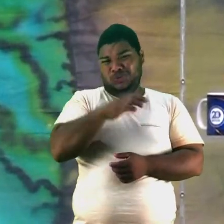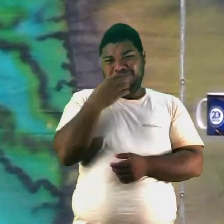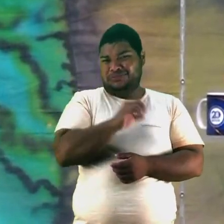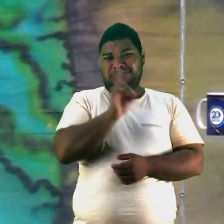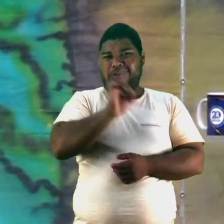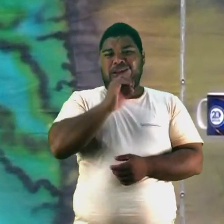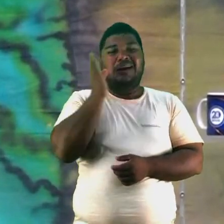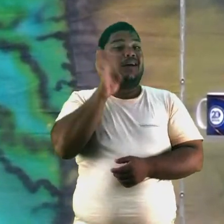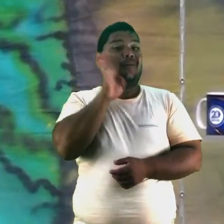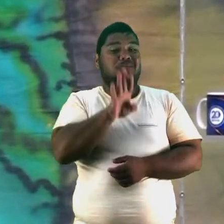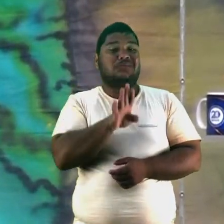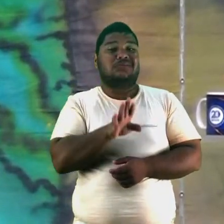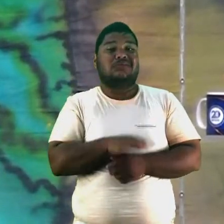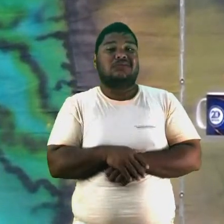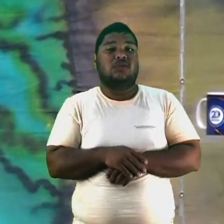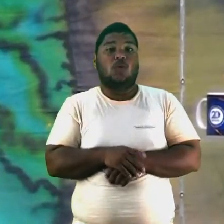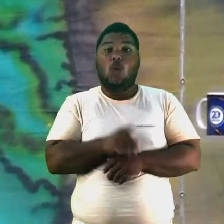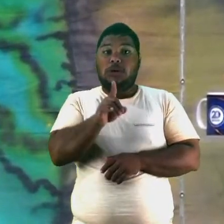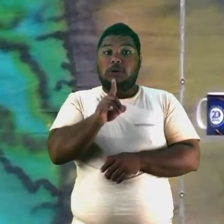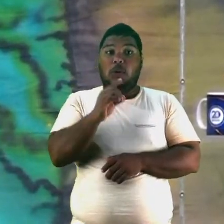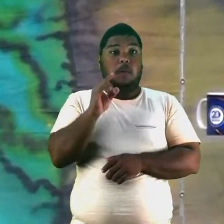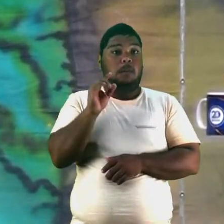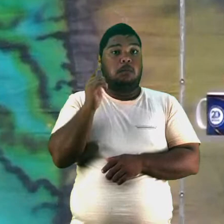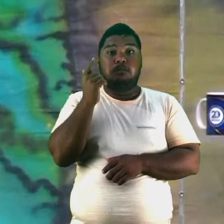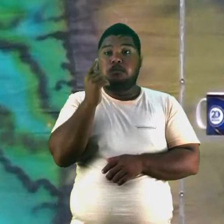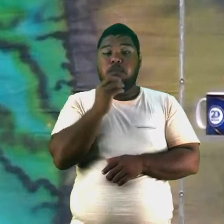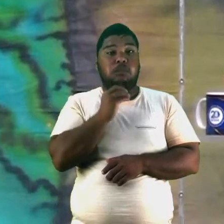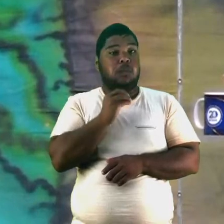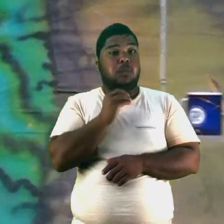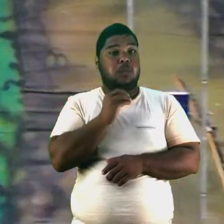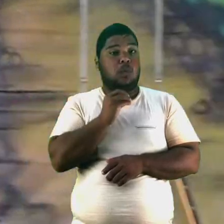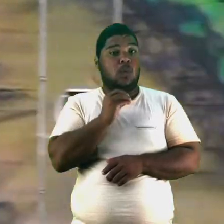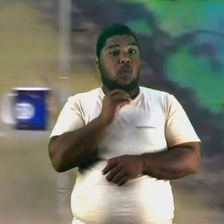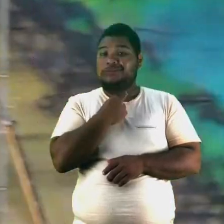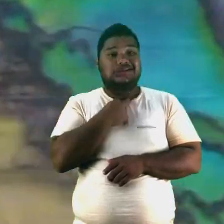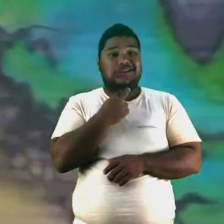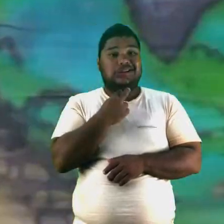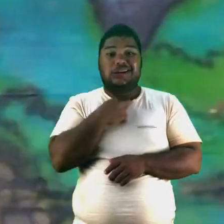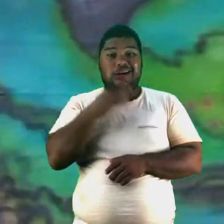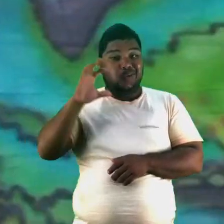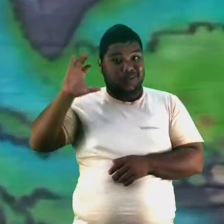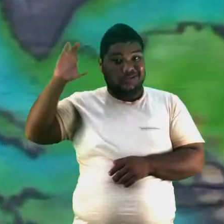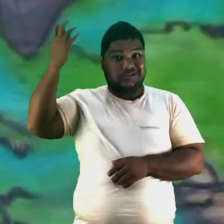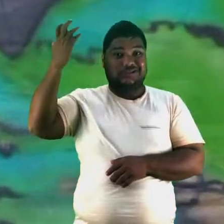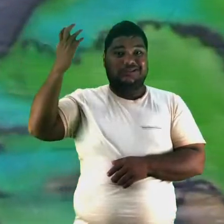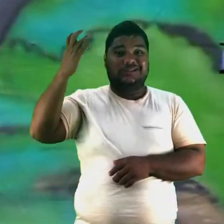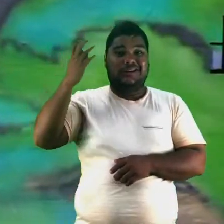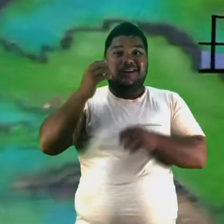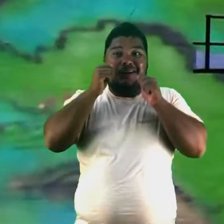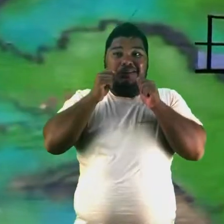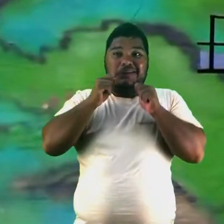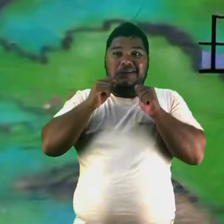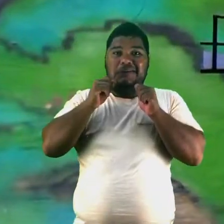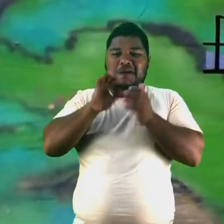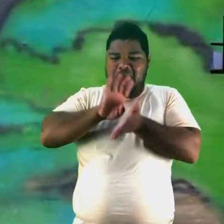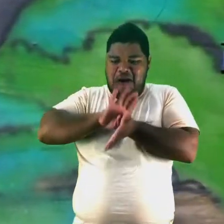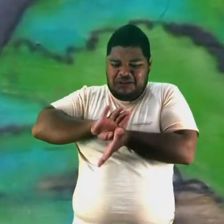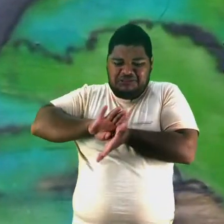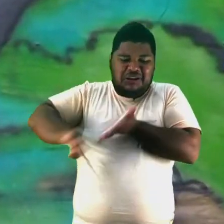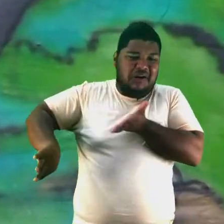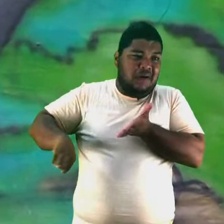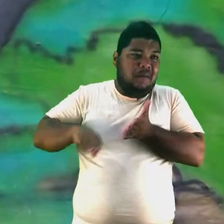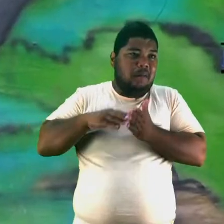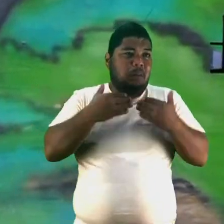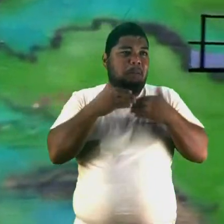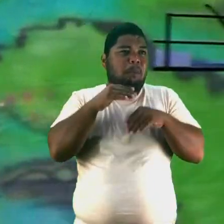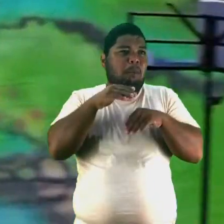O que não pode acontecer é você negligenciar os momentos preciosos com a palavra de Deus. Você chegar